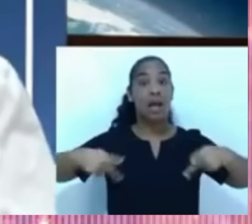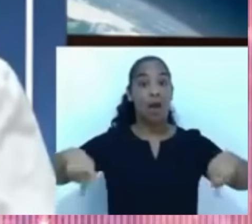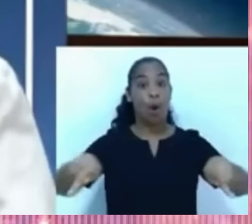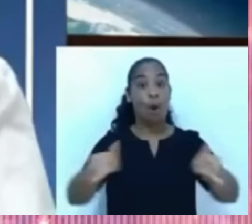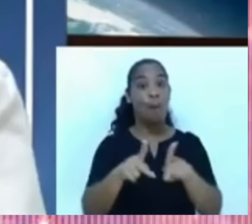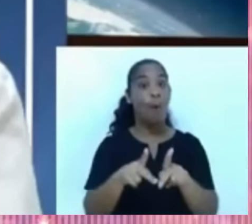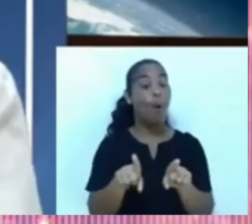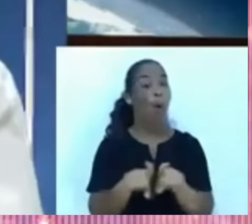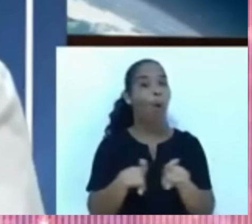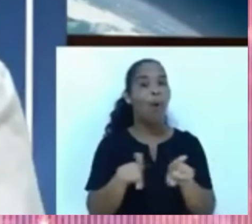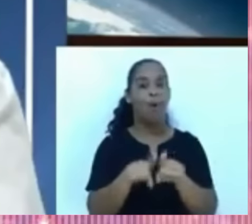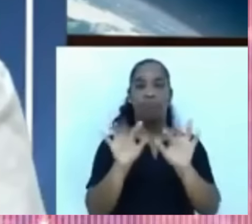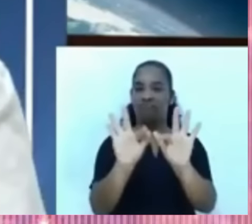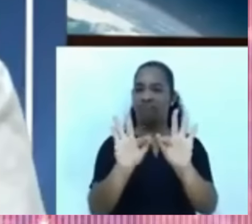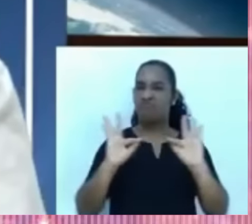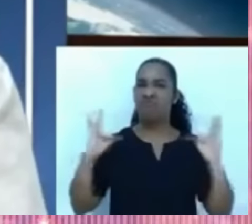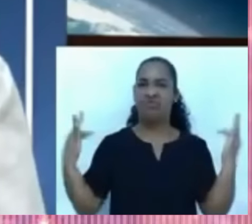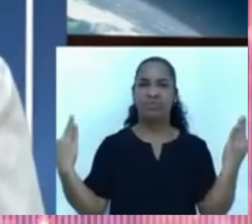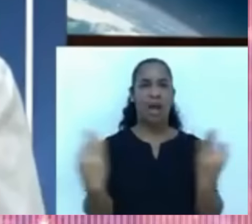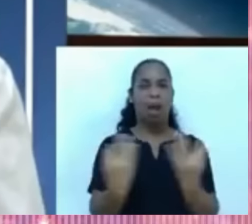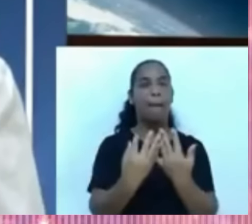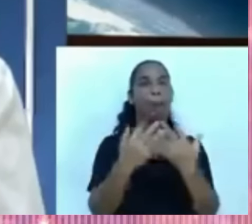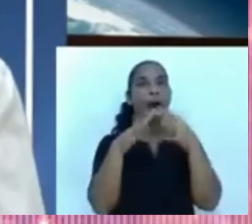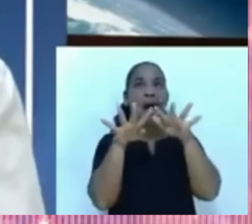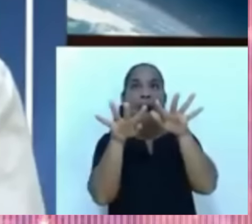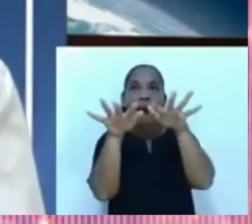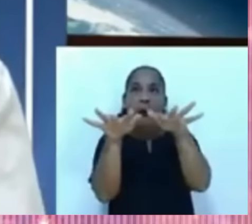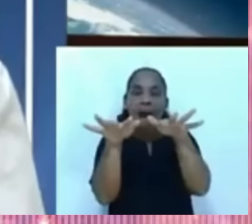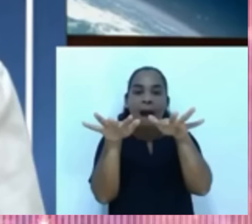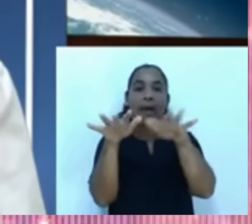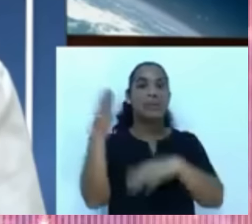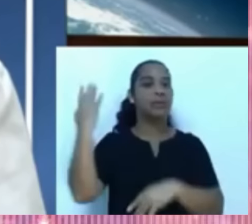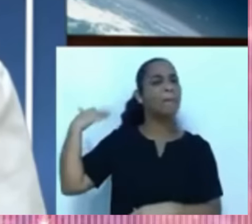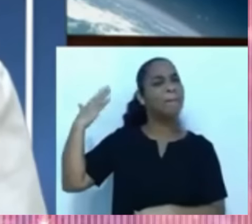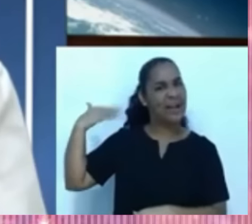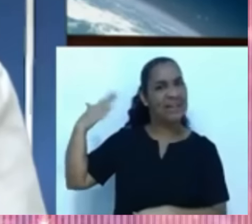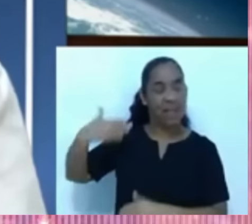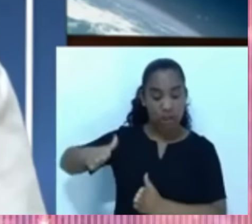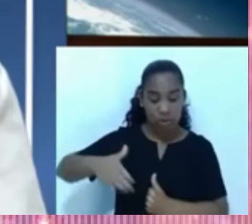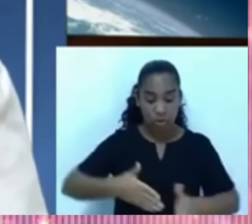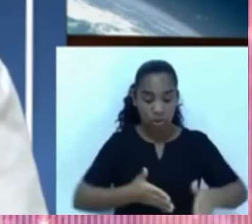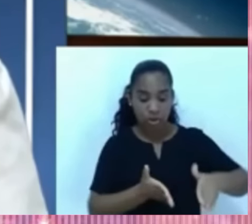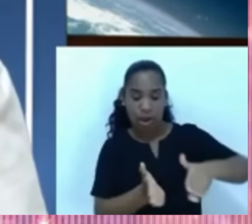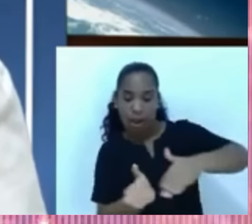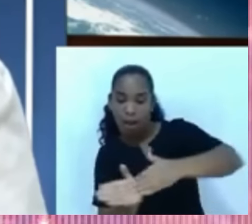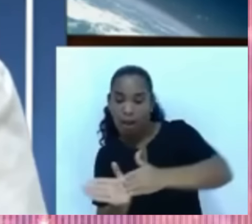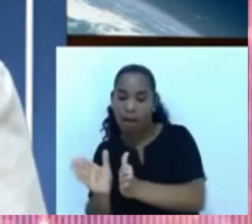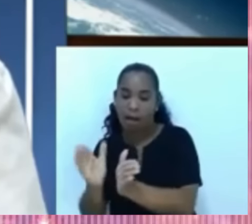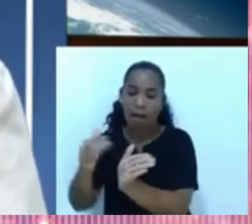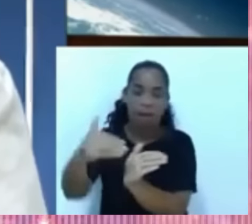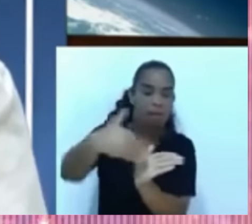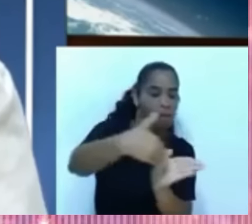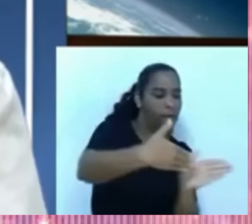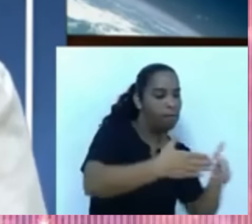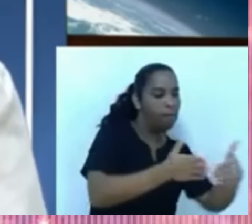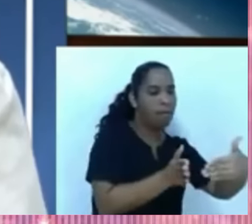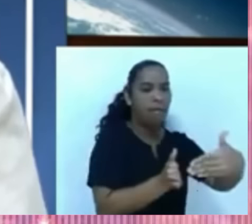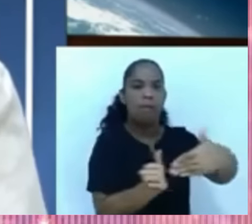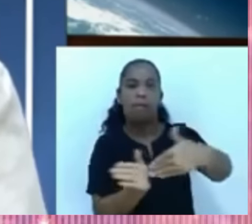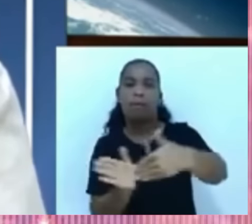imensa ao Panteão H aquele tempo a estrada era cheia de curvas para se poder ver O